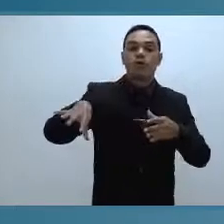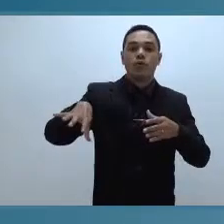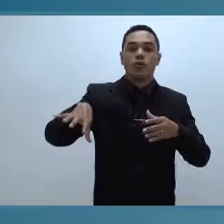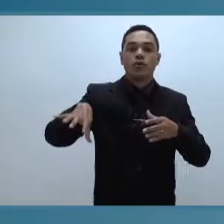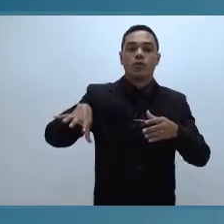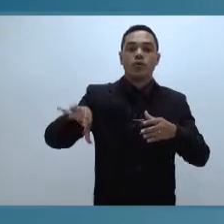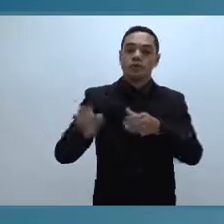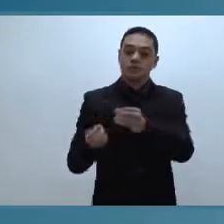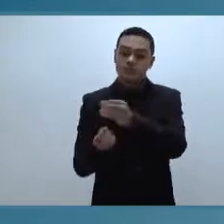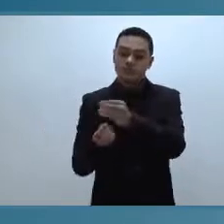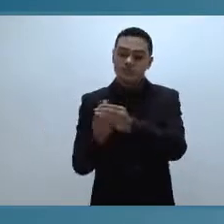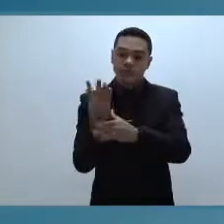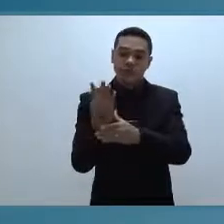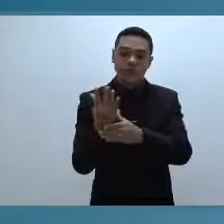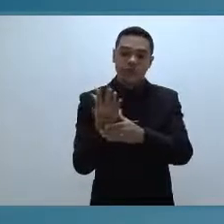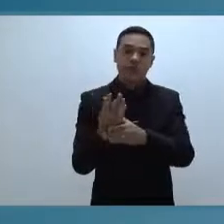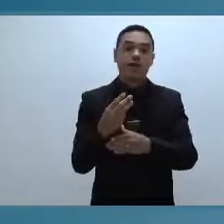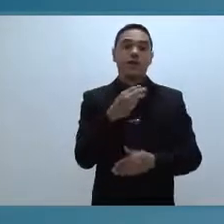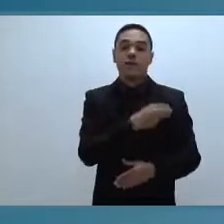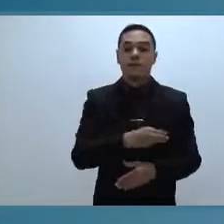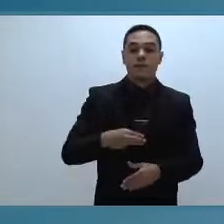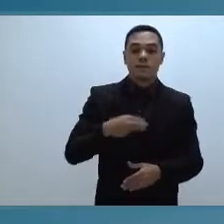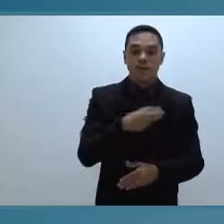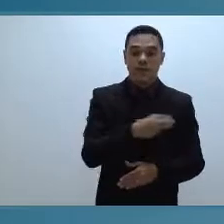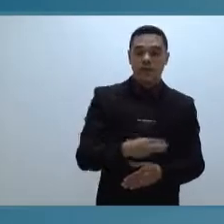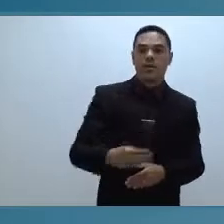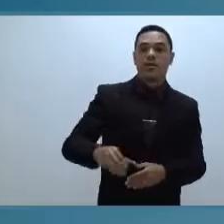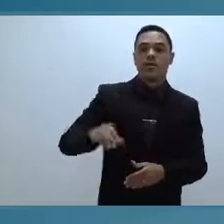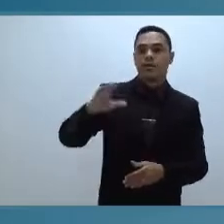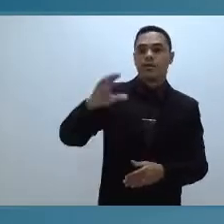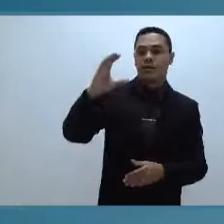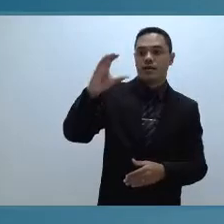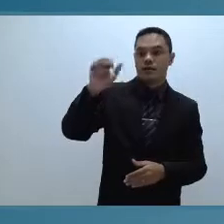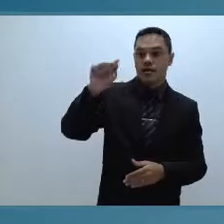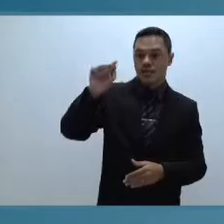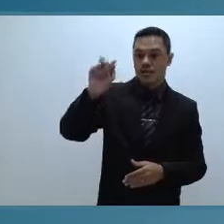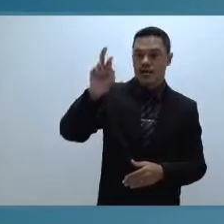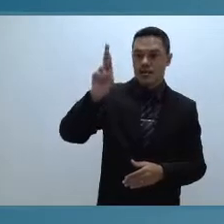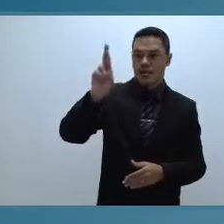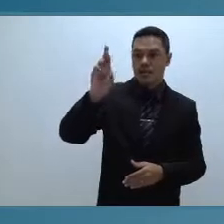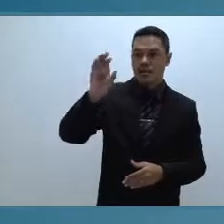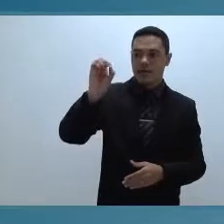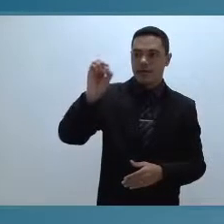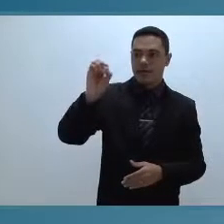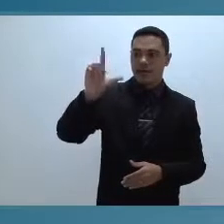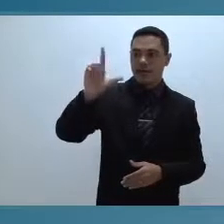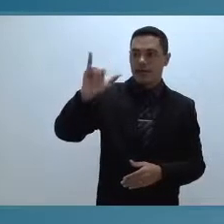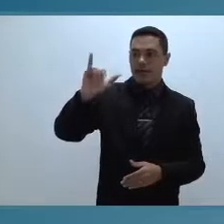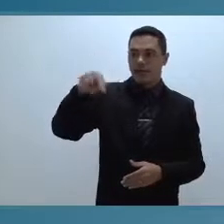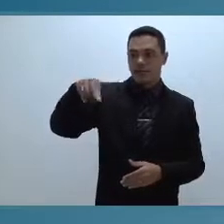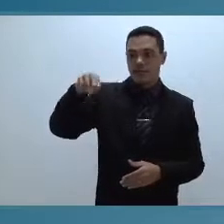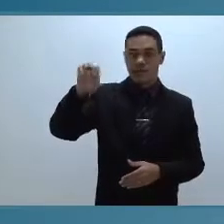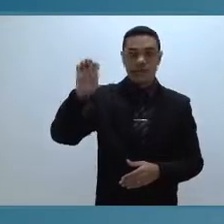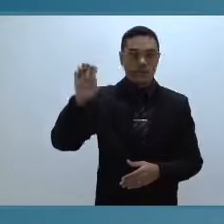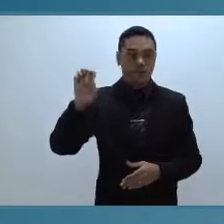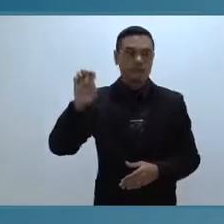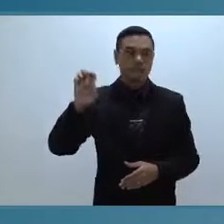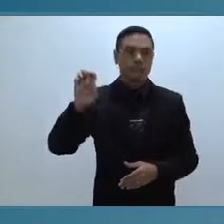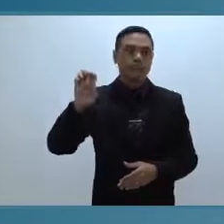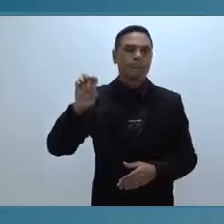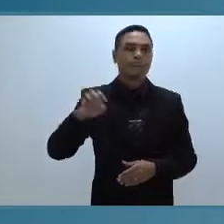magistrada Caroline Bartolomeu Silva, titular da vara única da comarca de Vitória do Xingu. Também ele